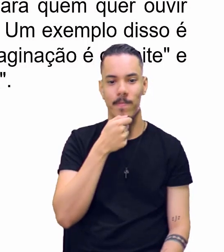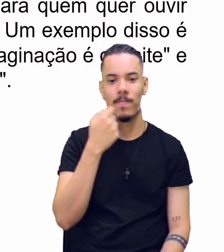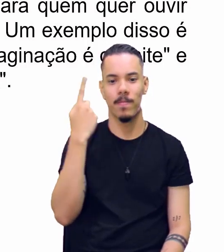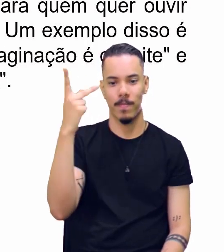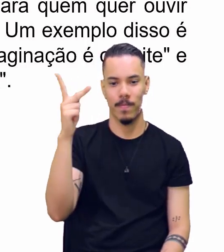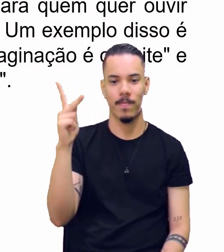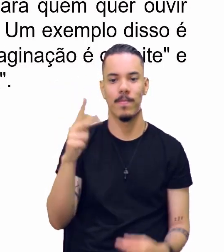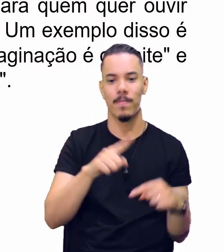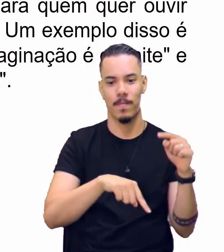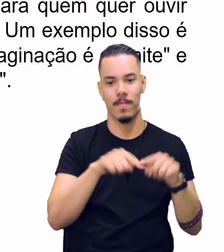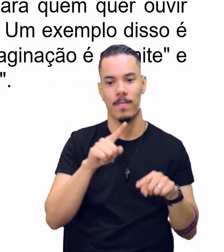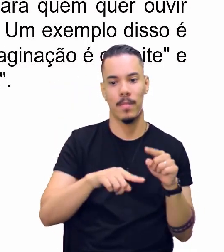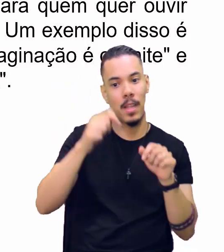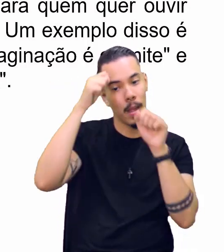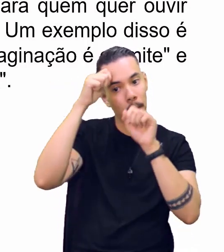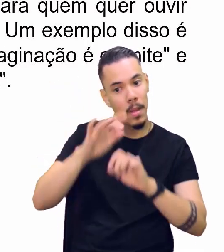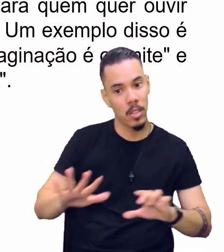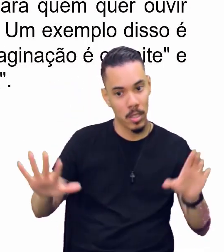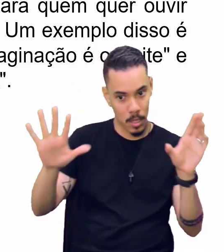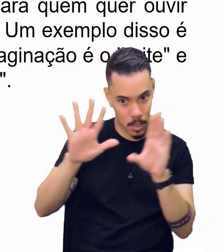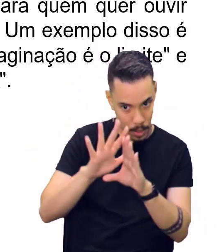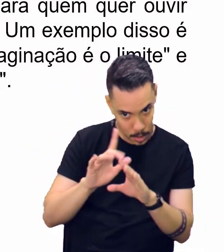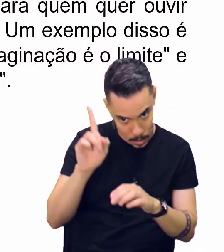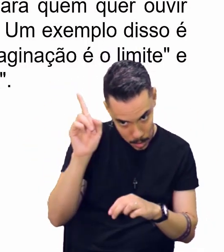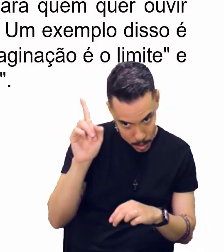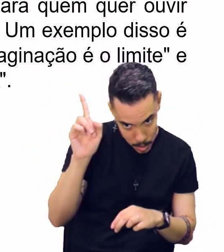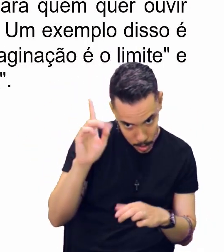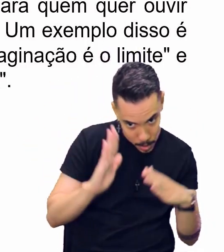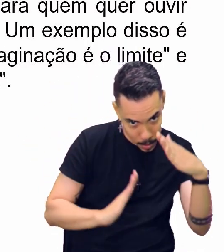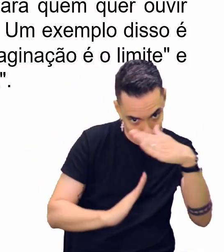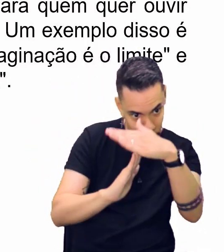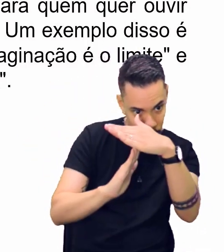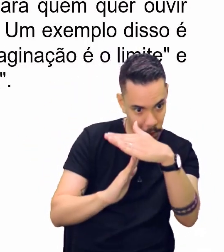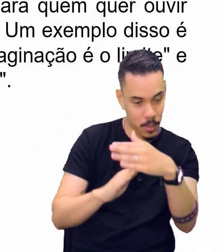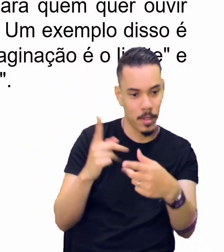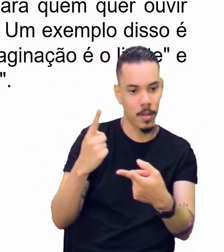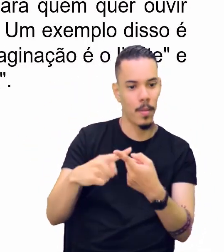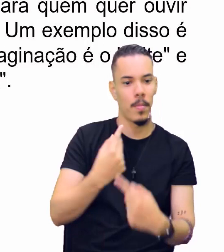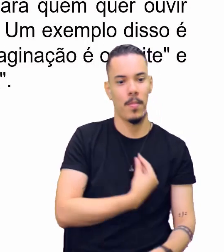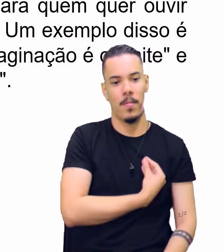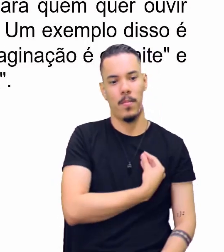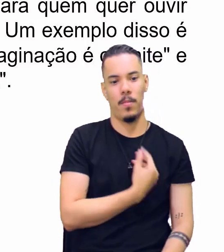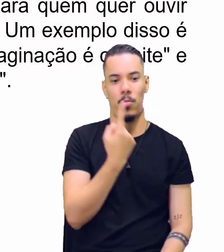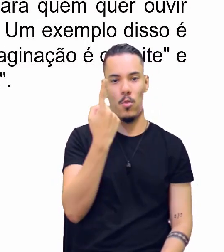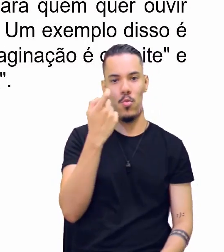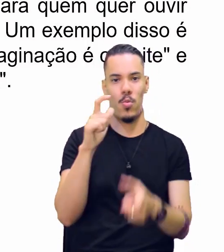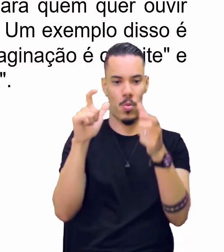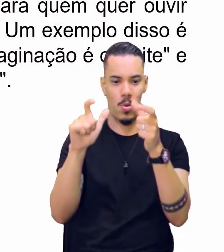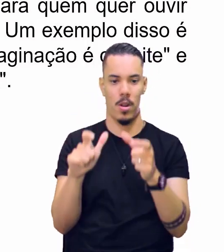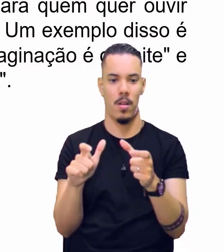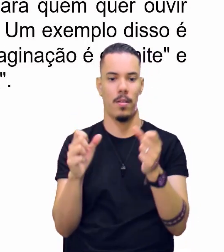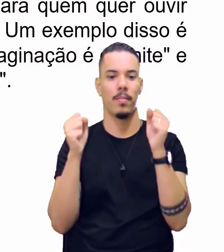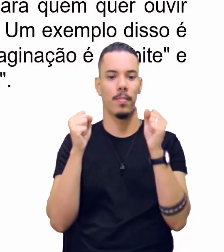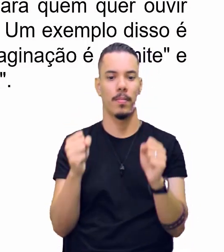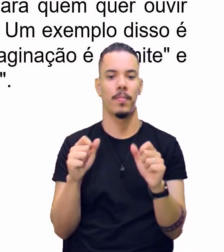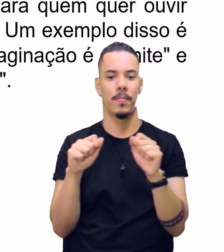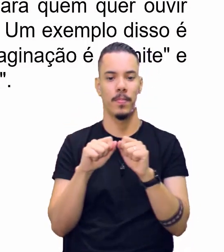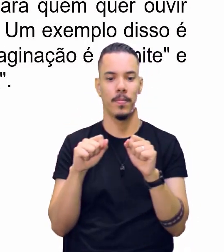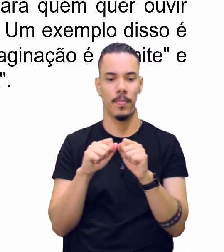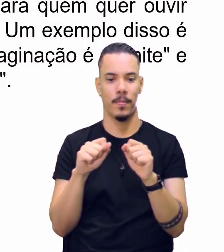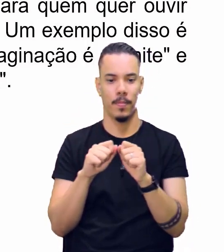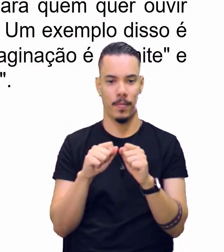nesta ferramenta, a imaginação é o limite. O presente é o único lugar em que podemos